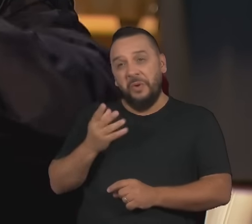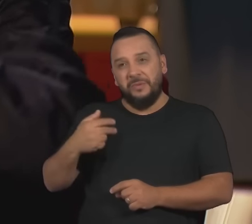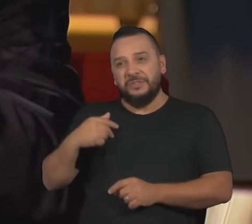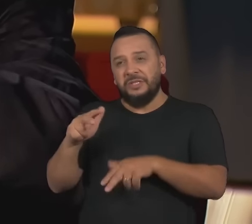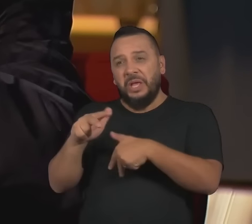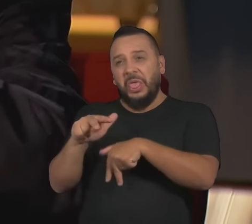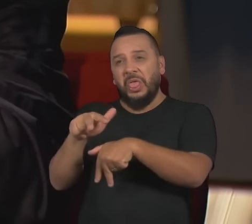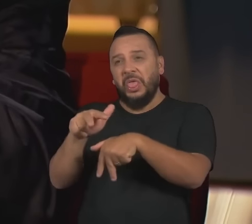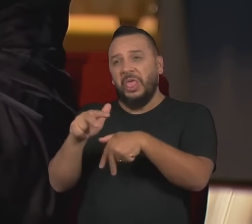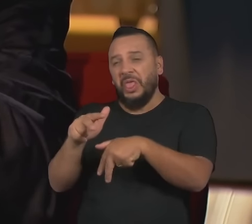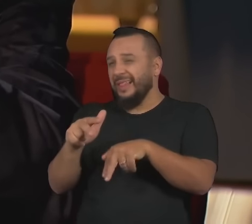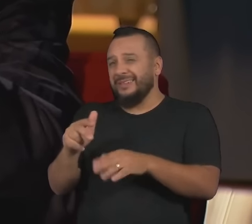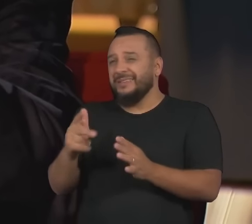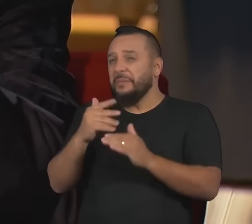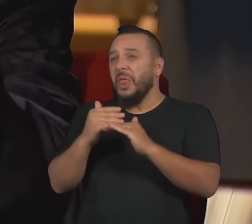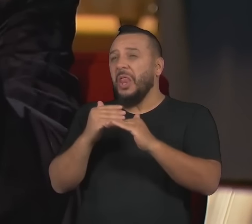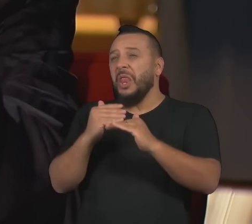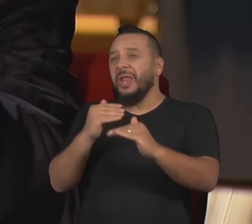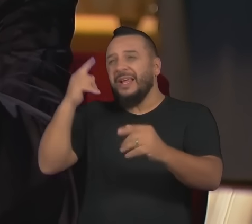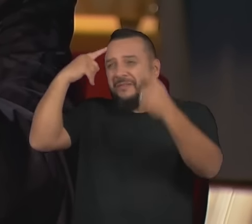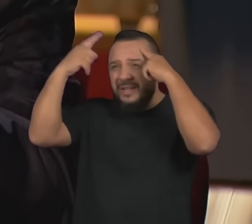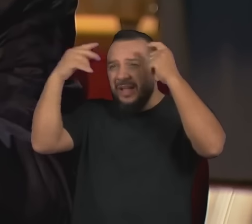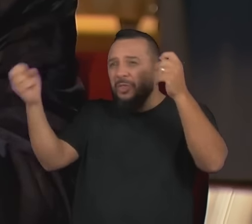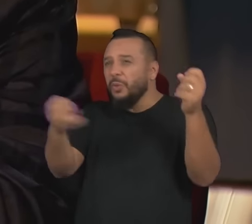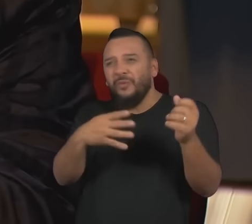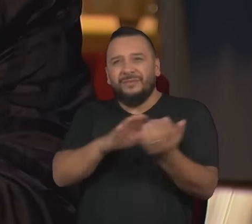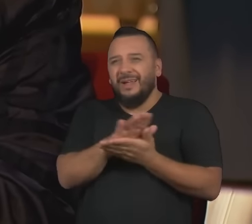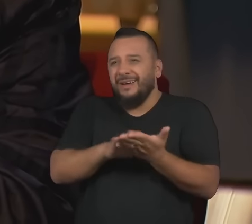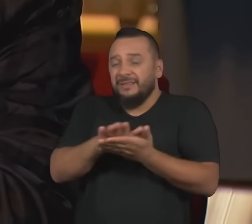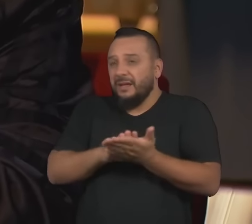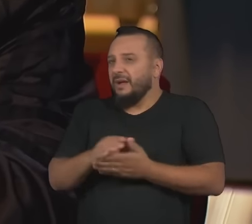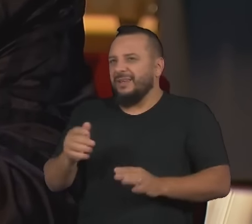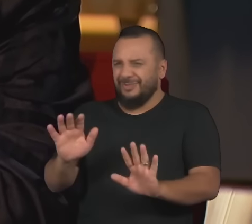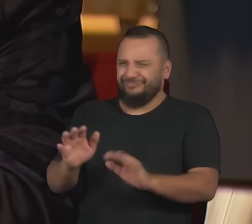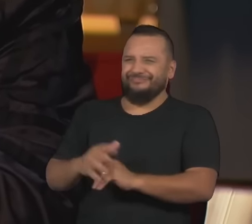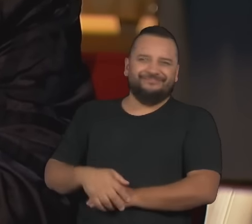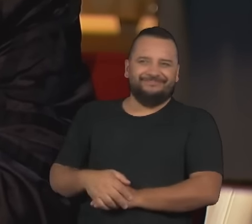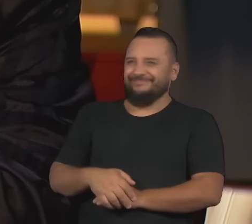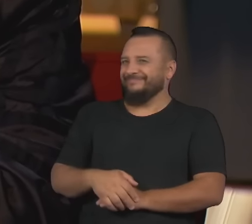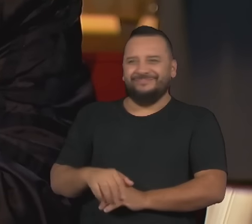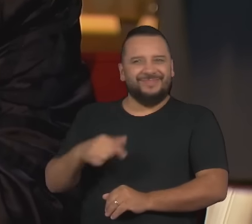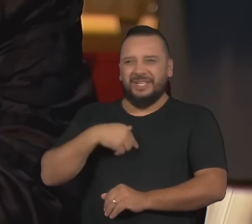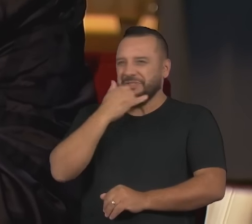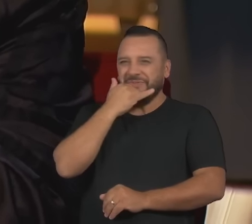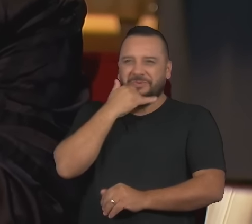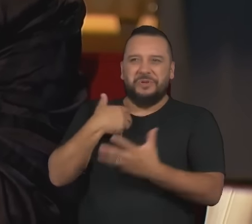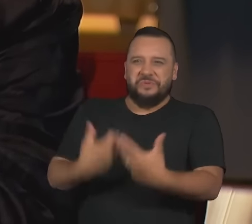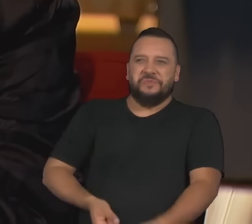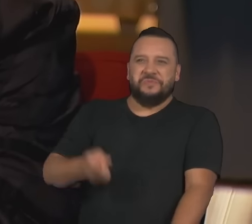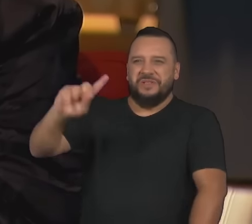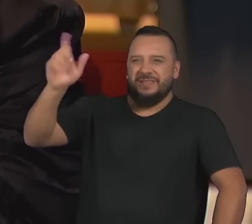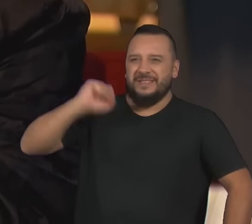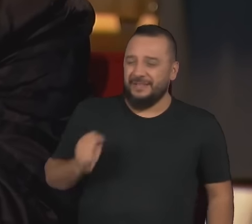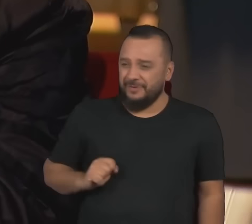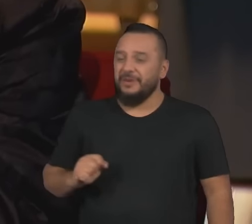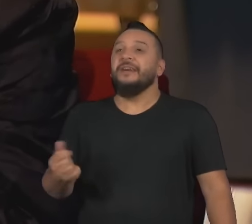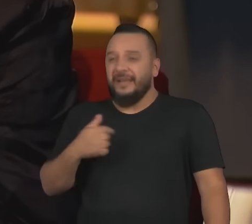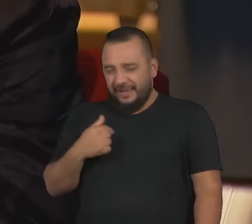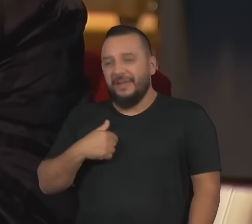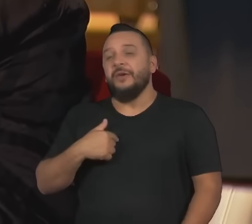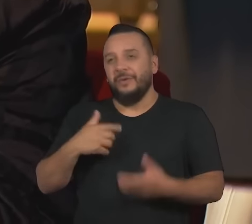acomodada. Foi dentro dessa perspectiva de acomodação que eu falei, eu vou chutar a porta. Eu entrei para